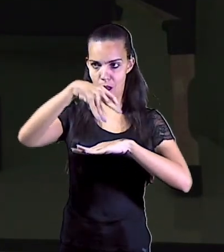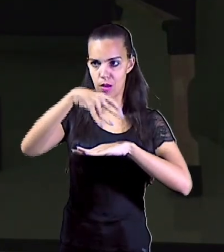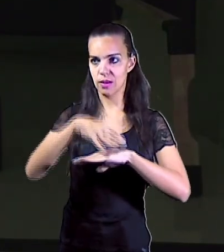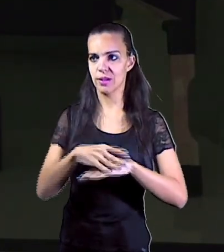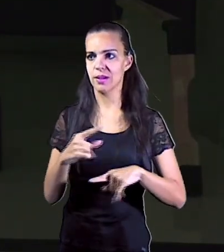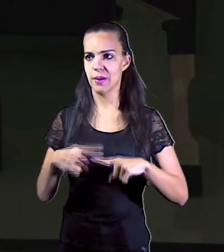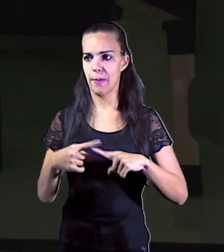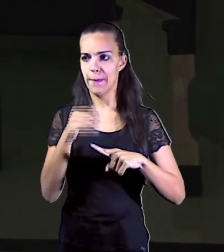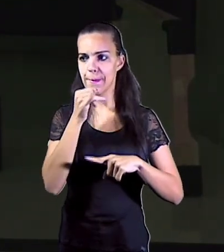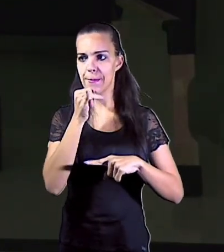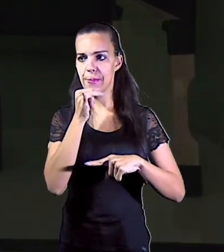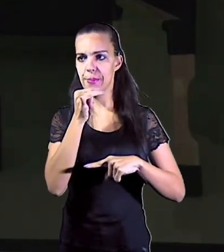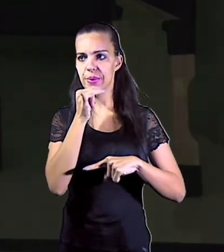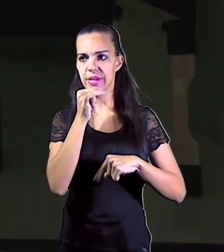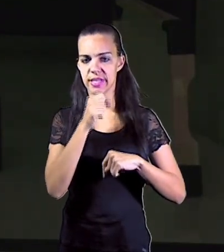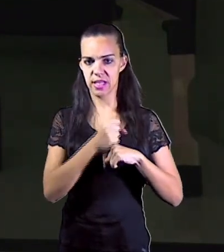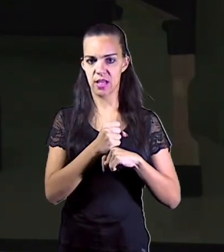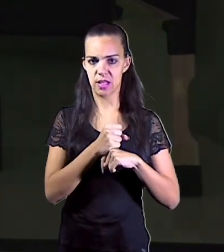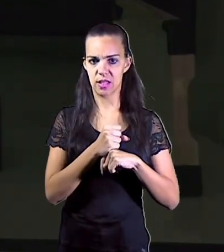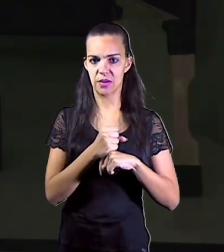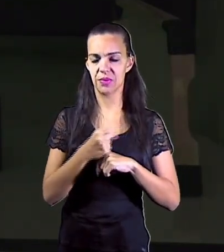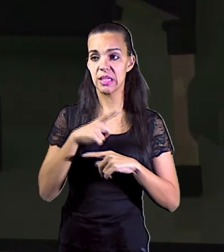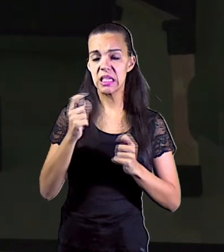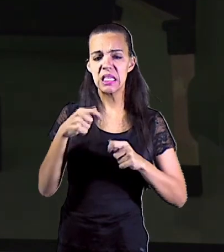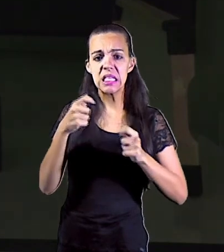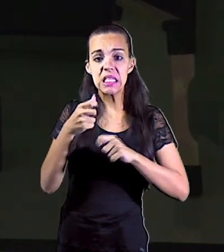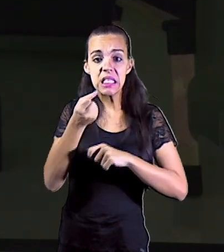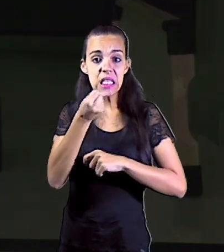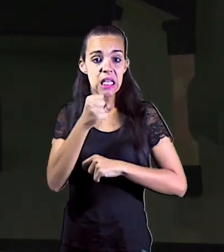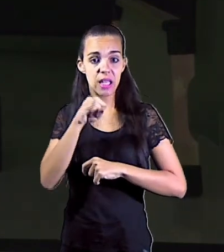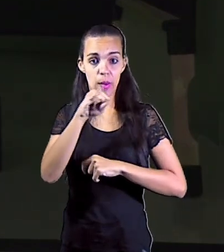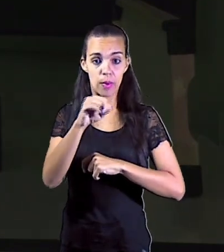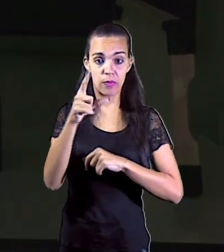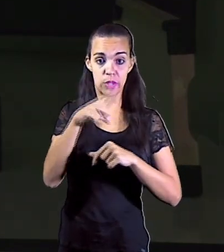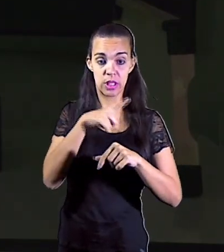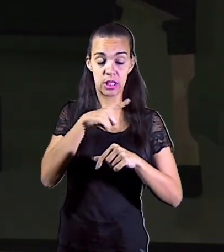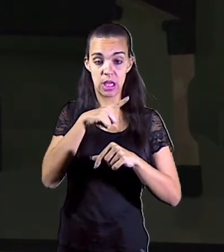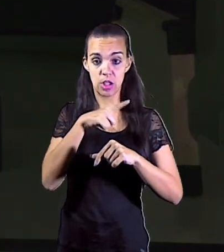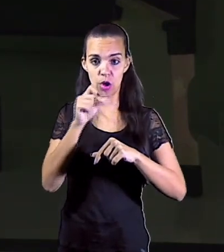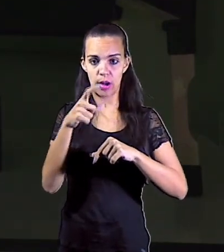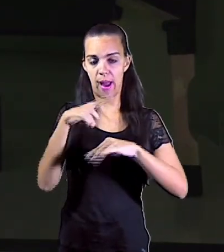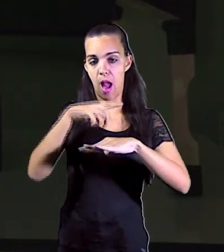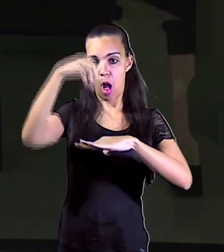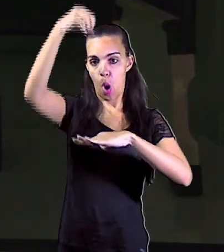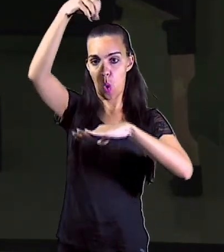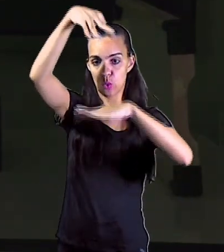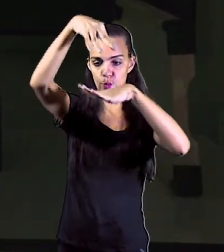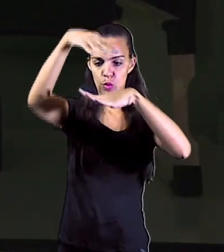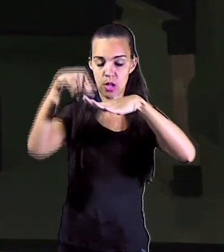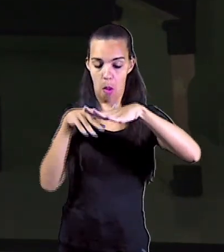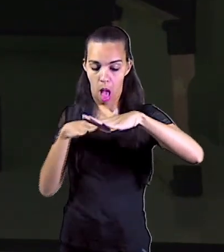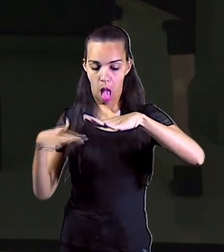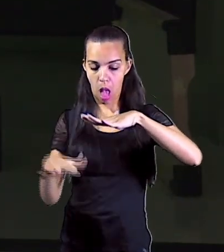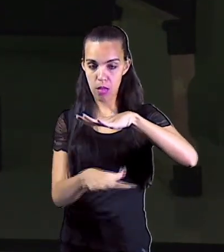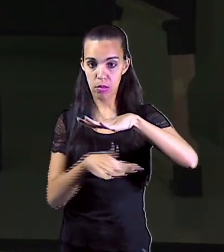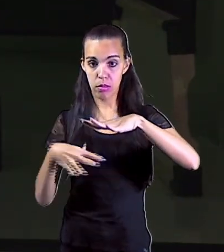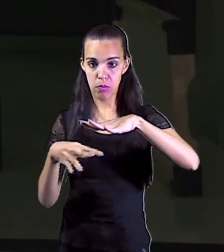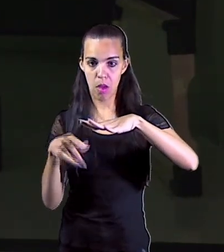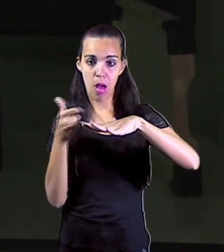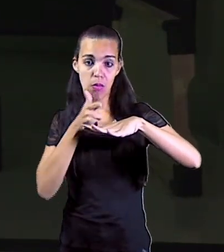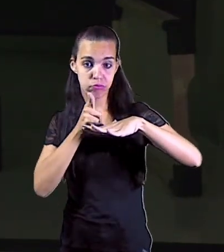casa tiver uma luz, jogar ela por cima, a sombra vai ser completamente menor. Se